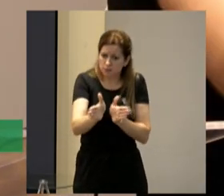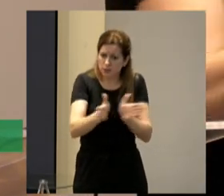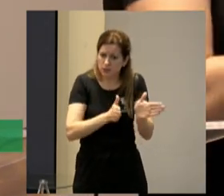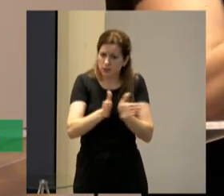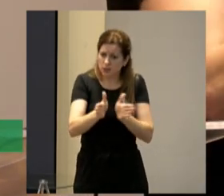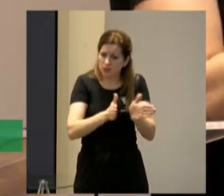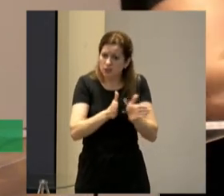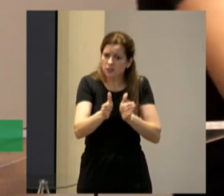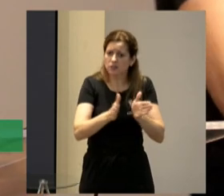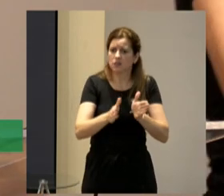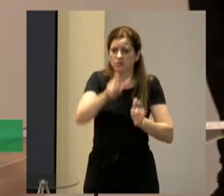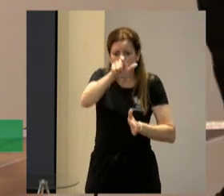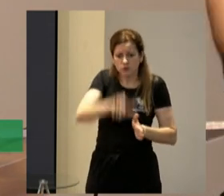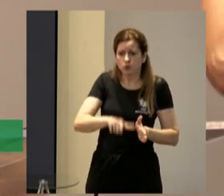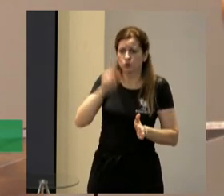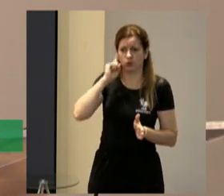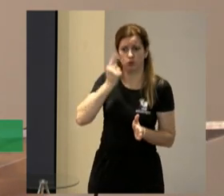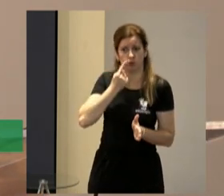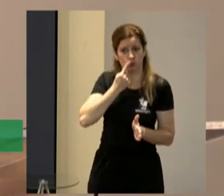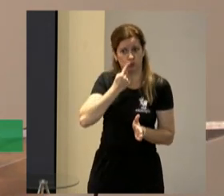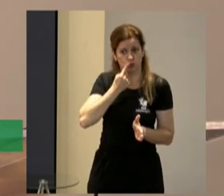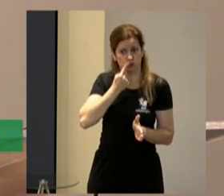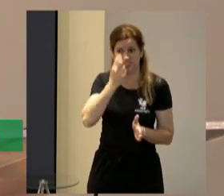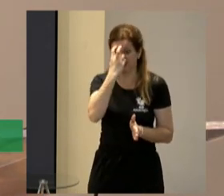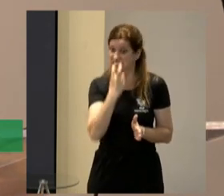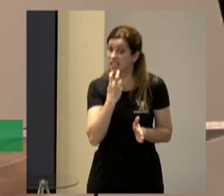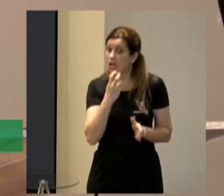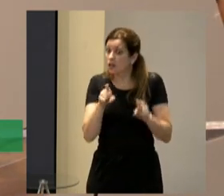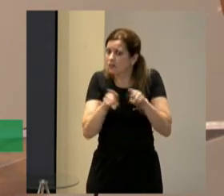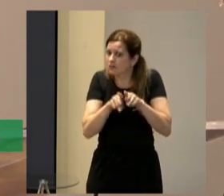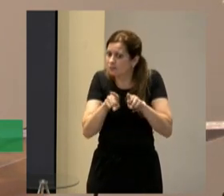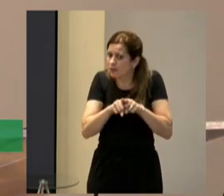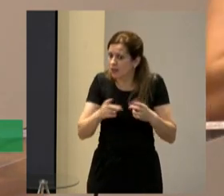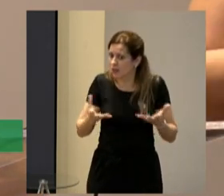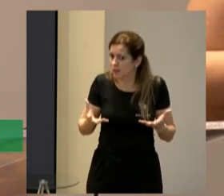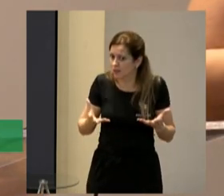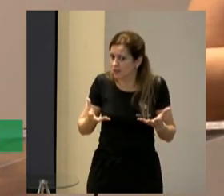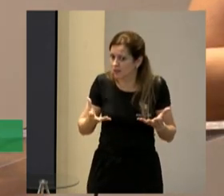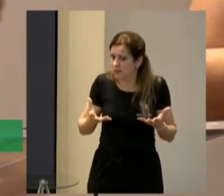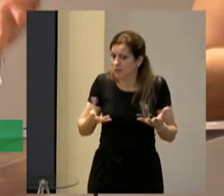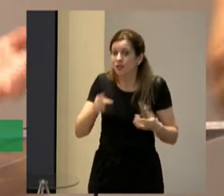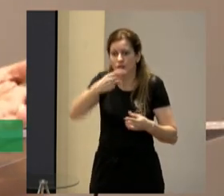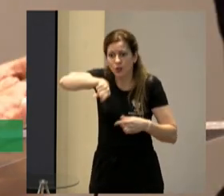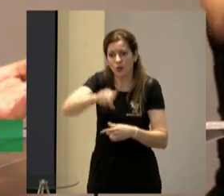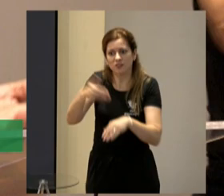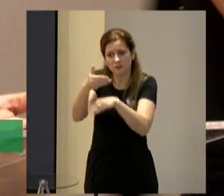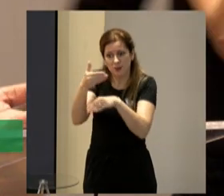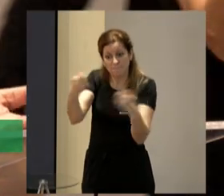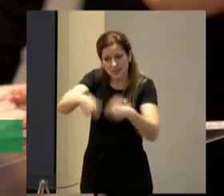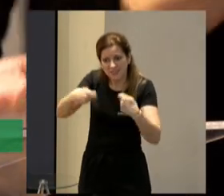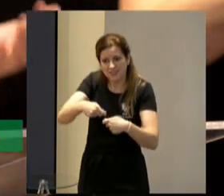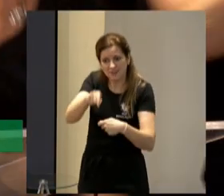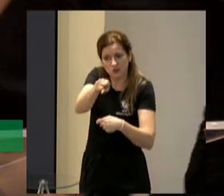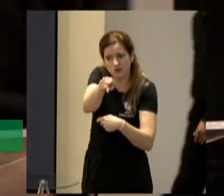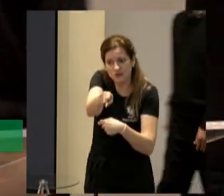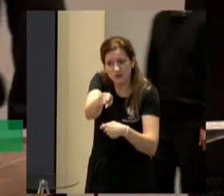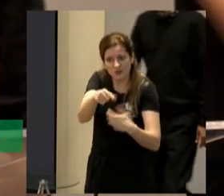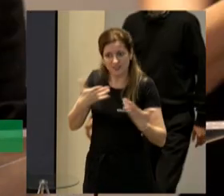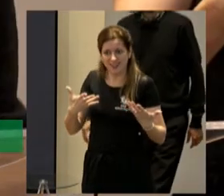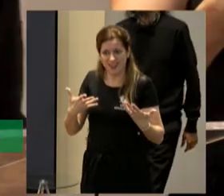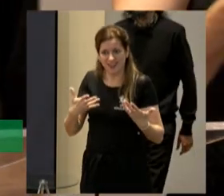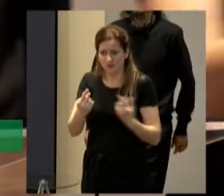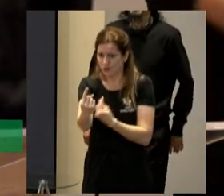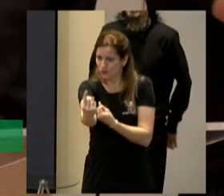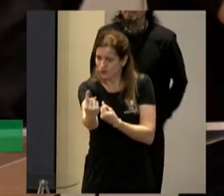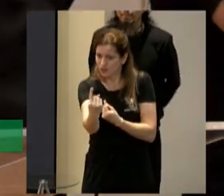cegas. Então, nós precisamos ainda, e precisamos de ti. Bem, na verdade, tu passas a